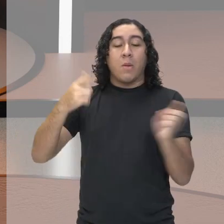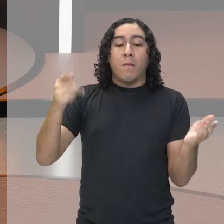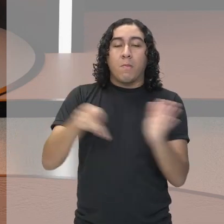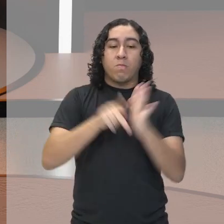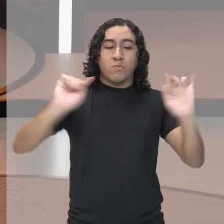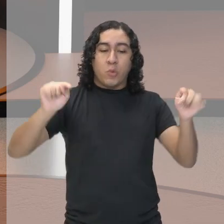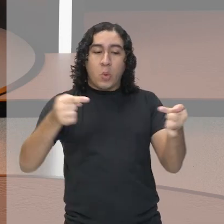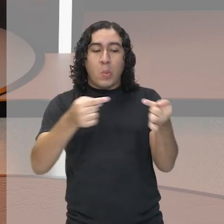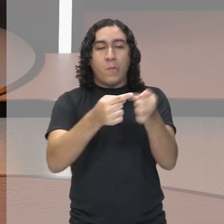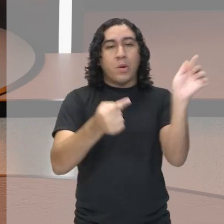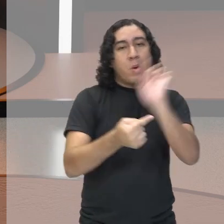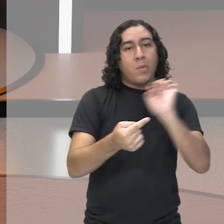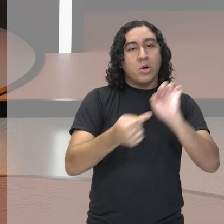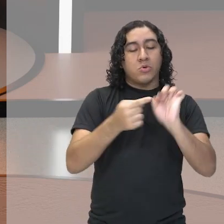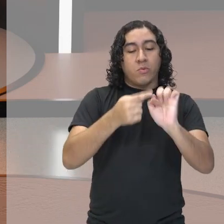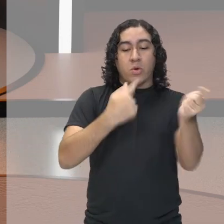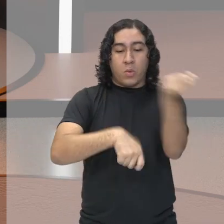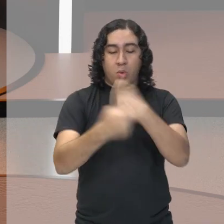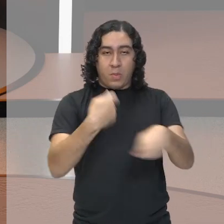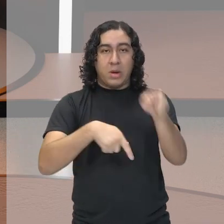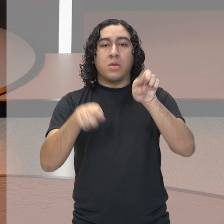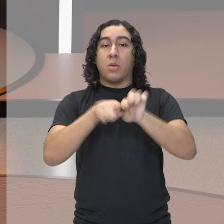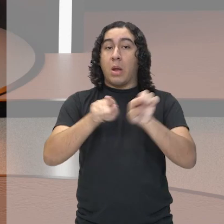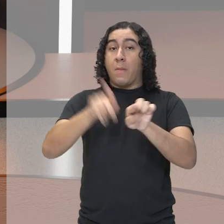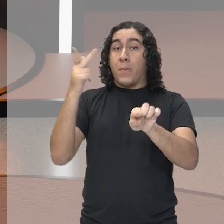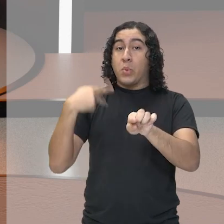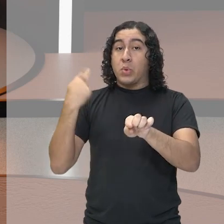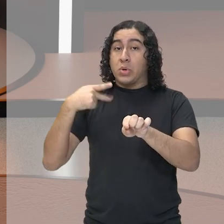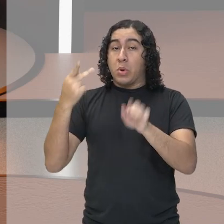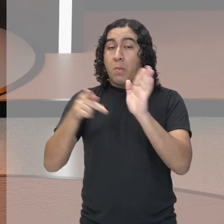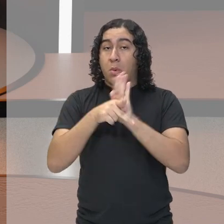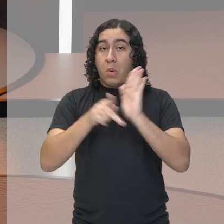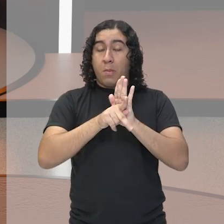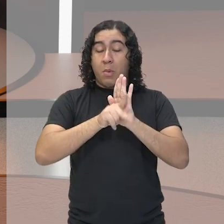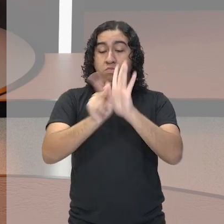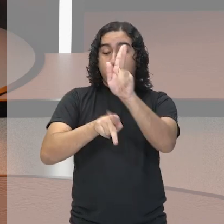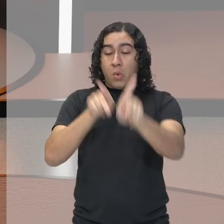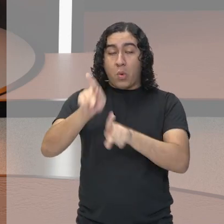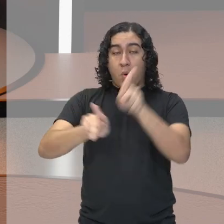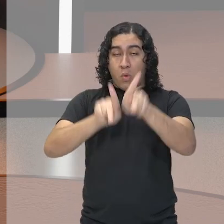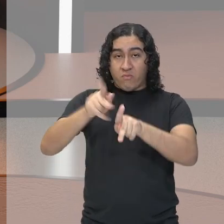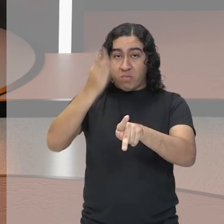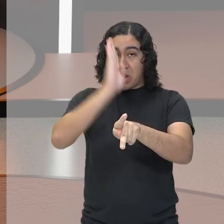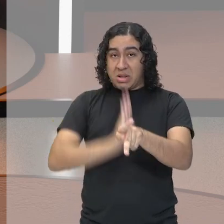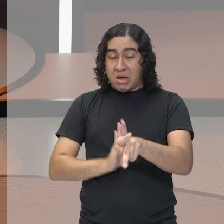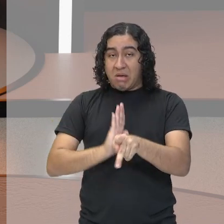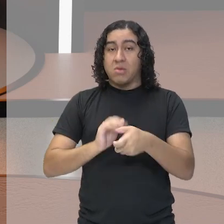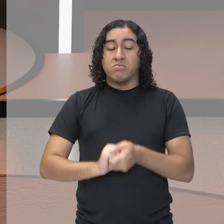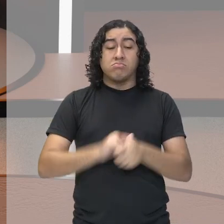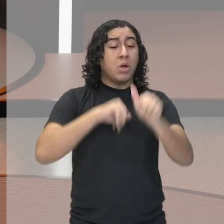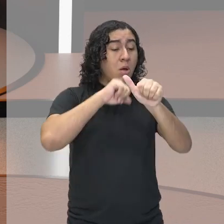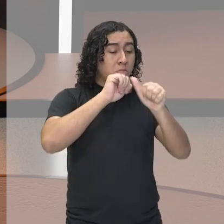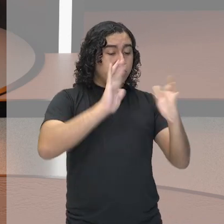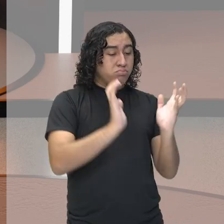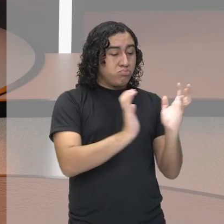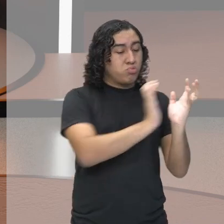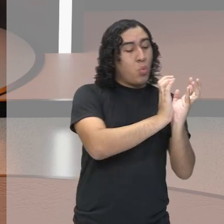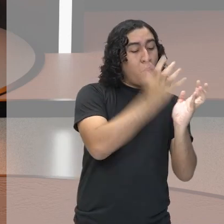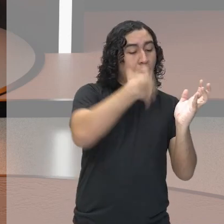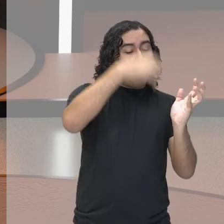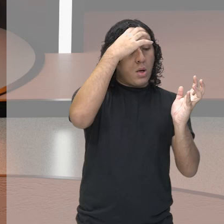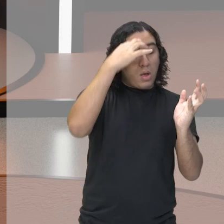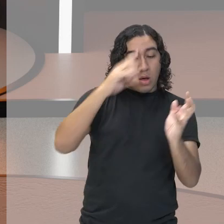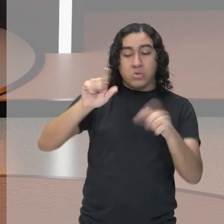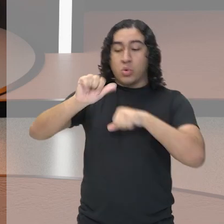e econômicas da maioria da população brasileira. Mudou-se o regime, mas o processo de discriminação